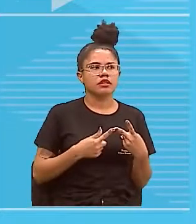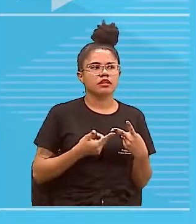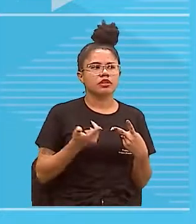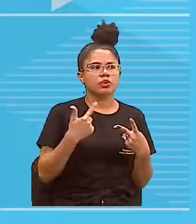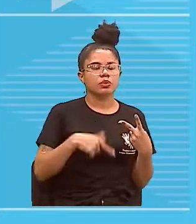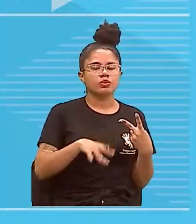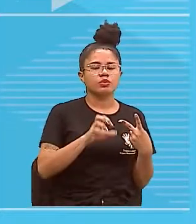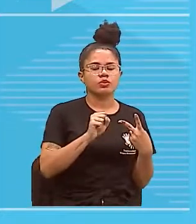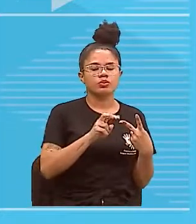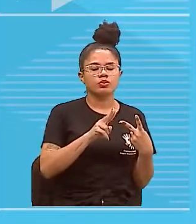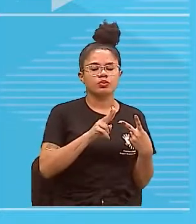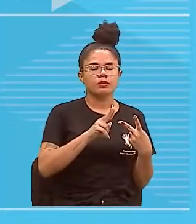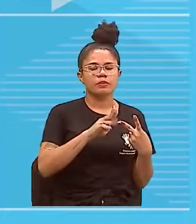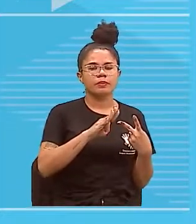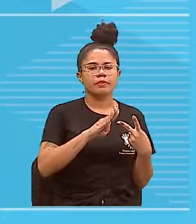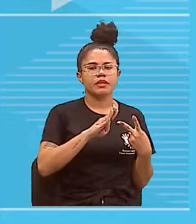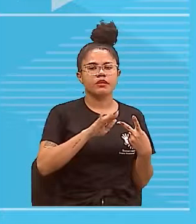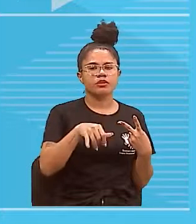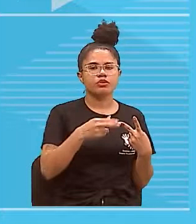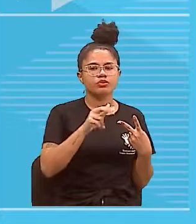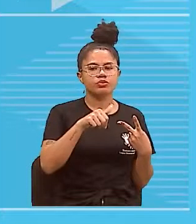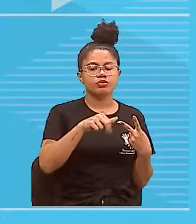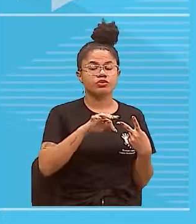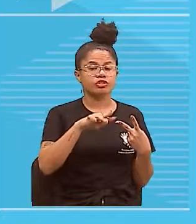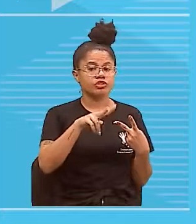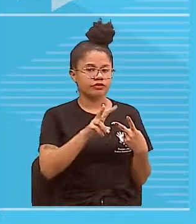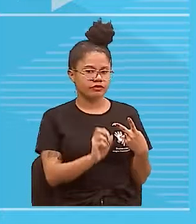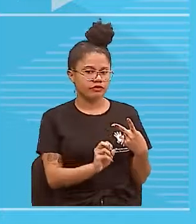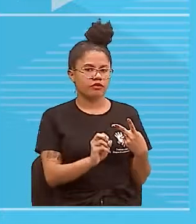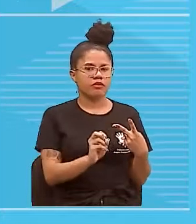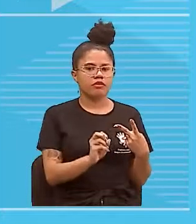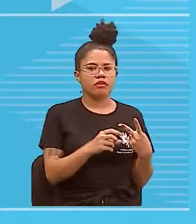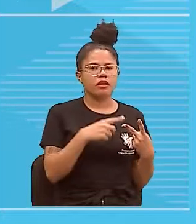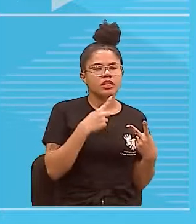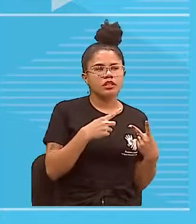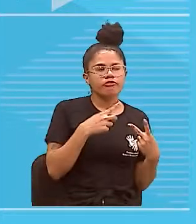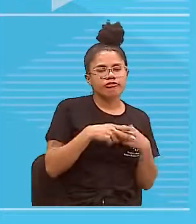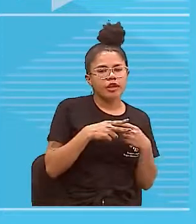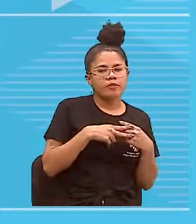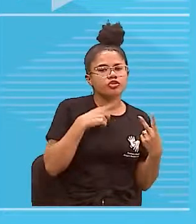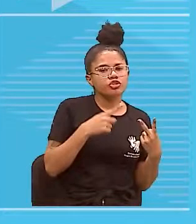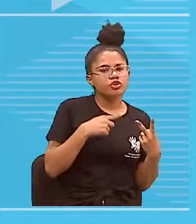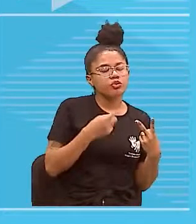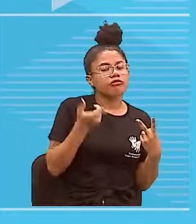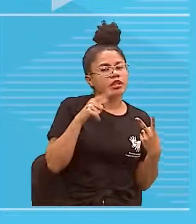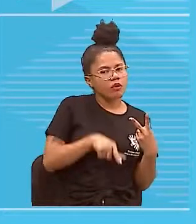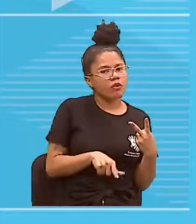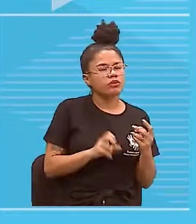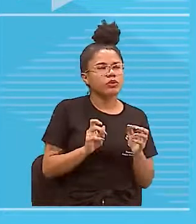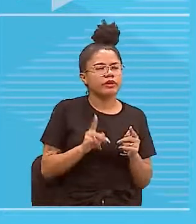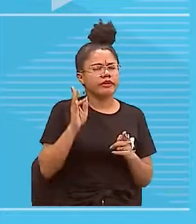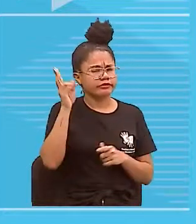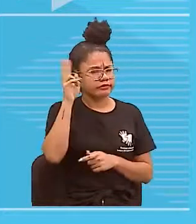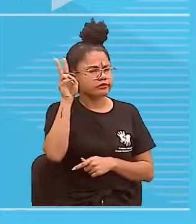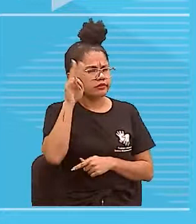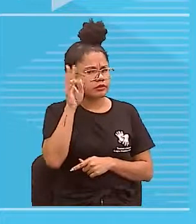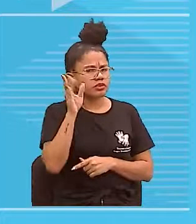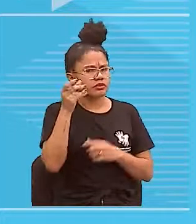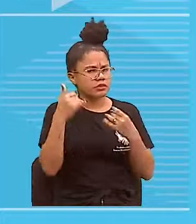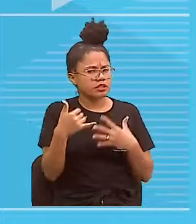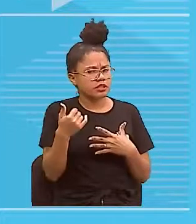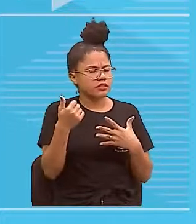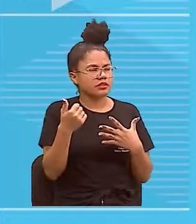verbal vem do subjuntivo ok e eu acho que vocês devem lembrar disso para isso aqui na semana passada